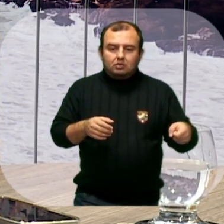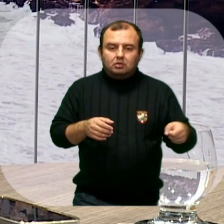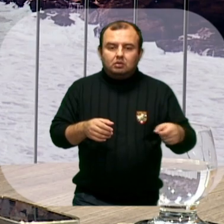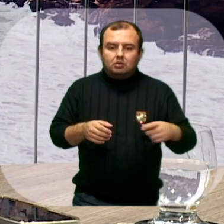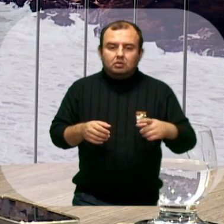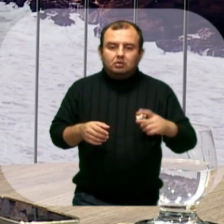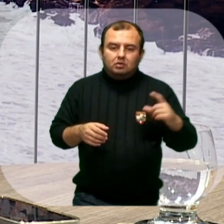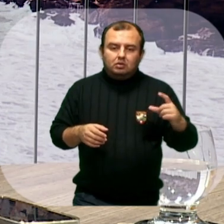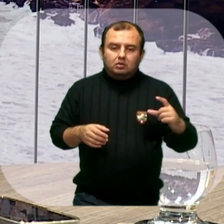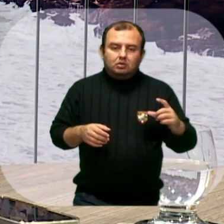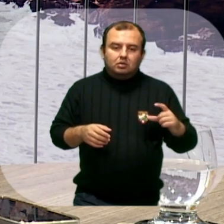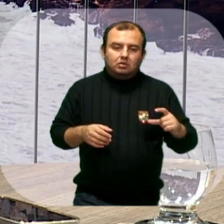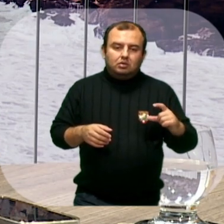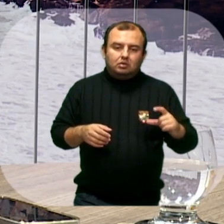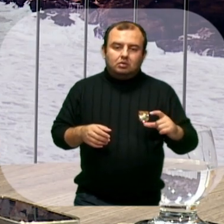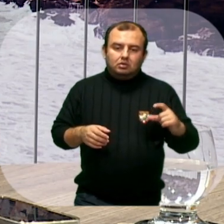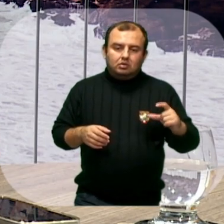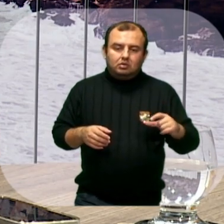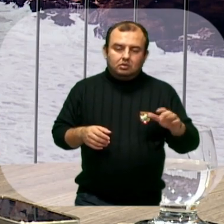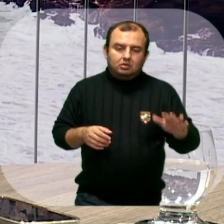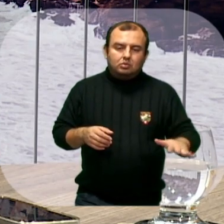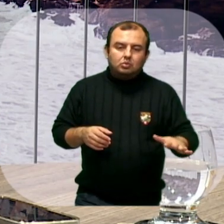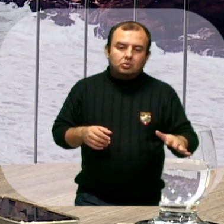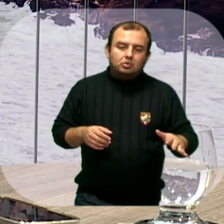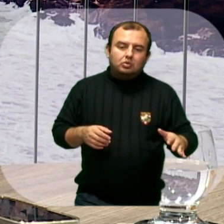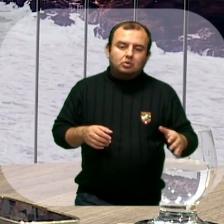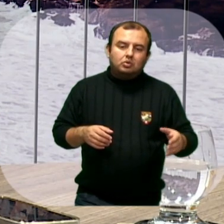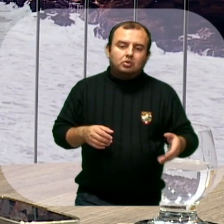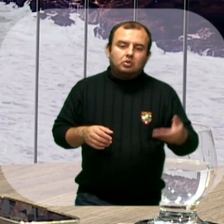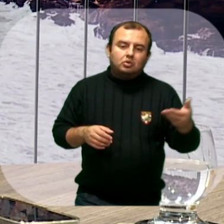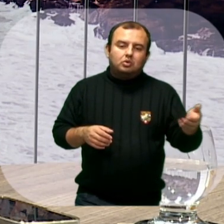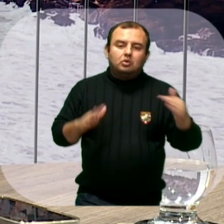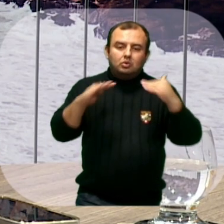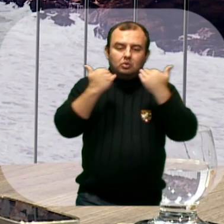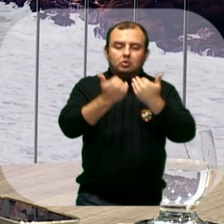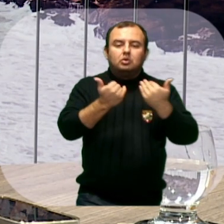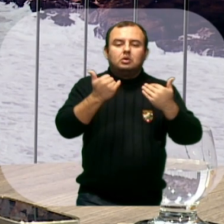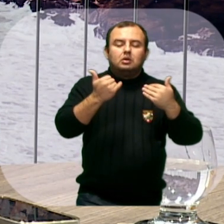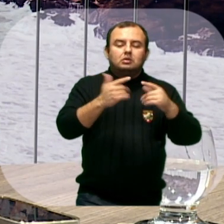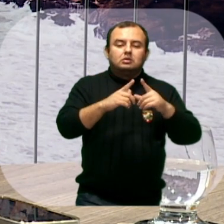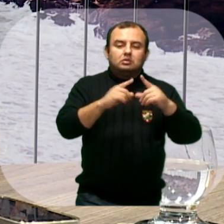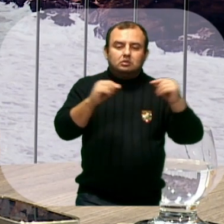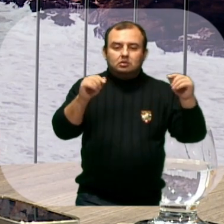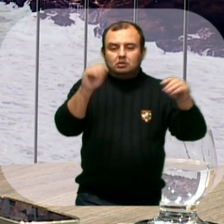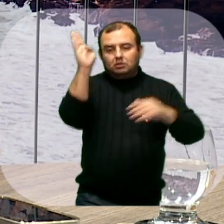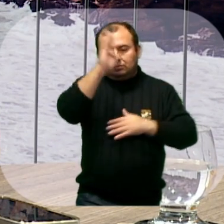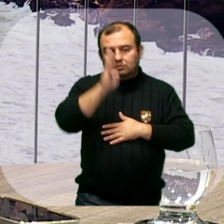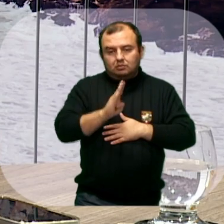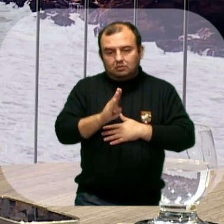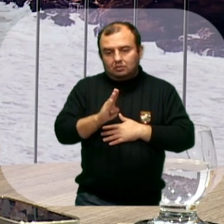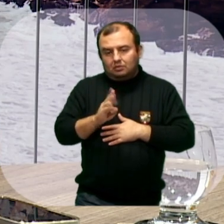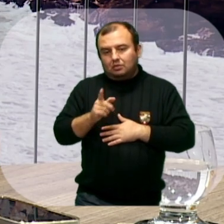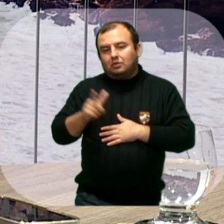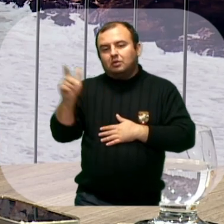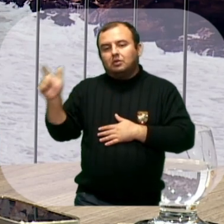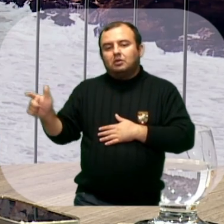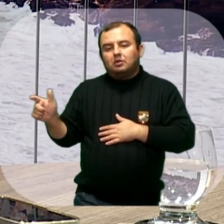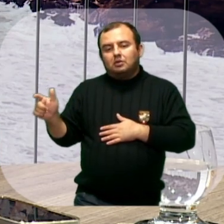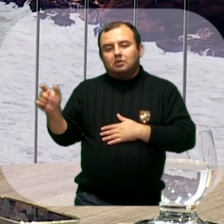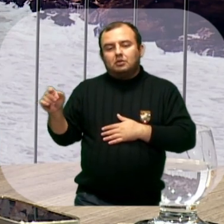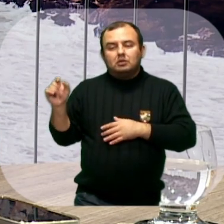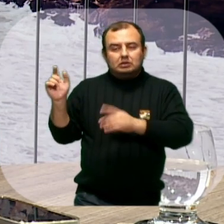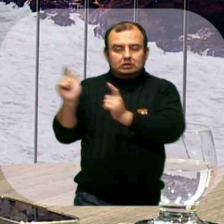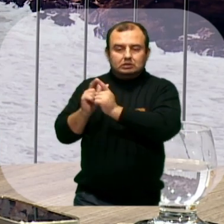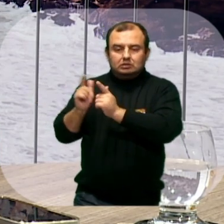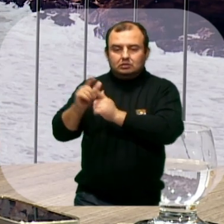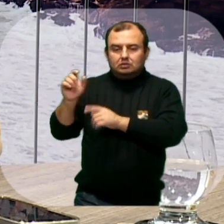peguei 2 maços, coloquei um na recepção do Congresso Nacional em Brasília, e coloquei outro na